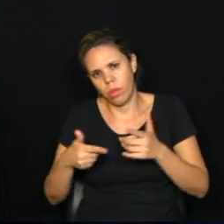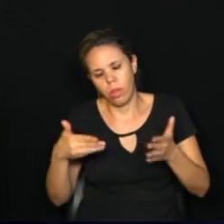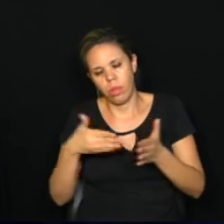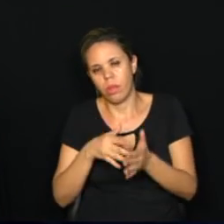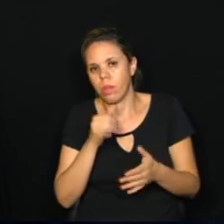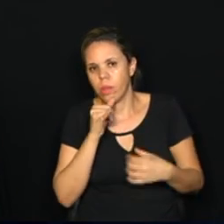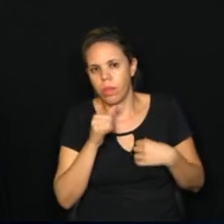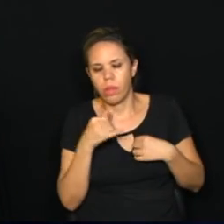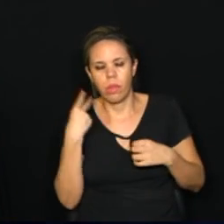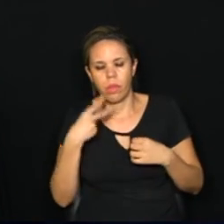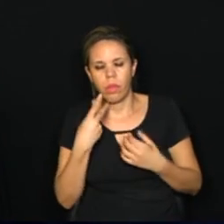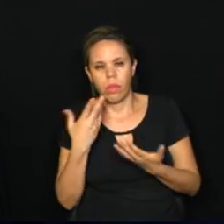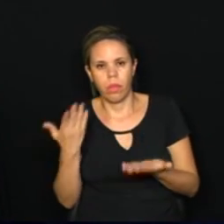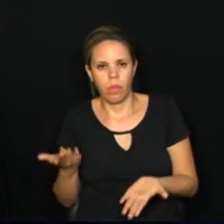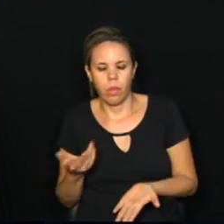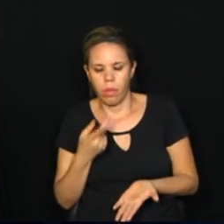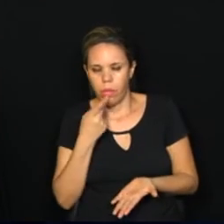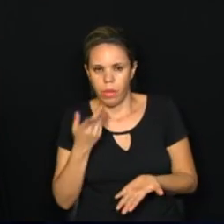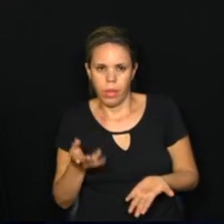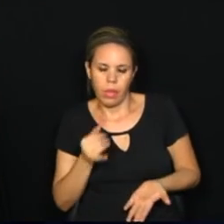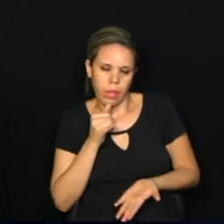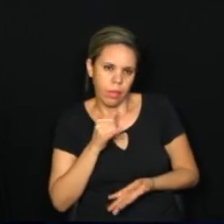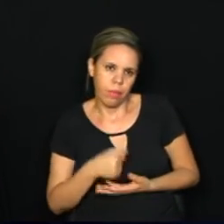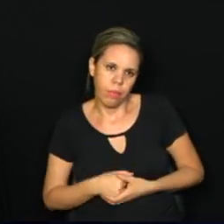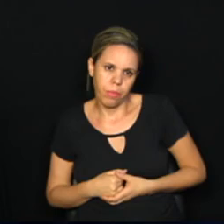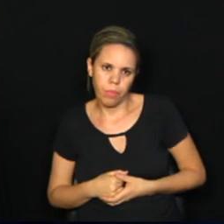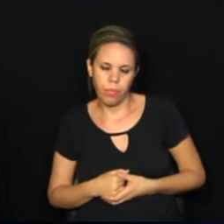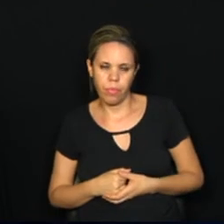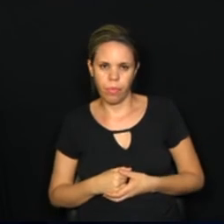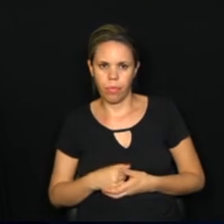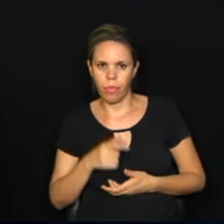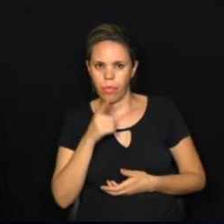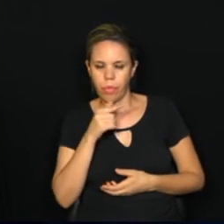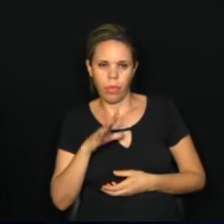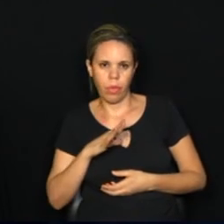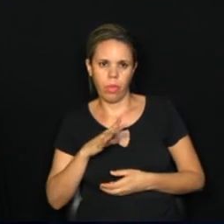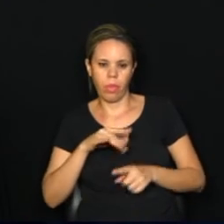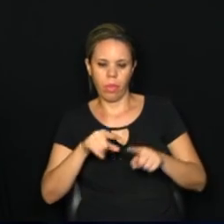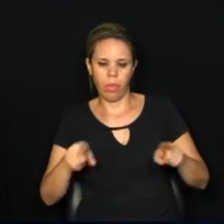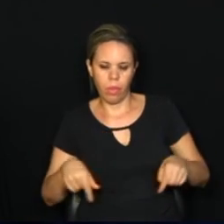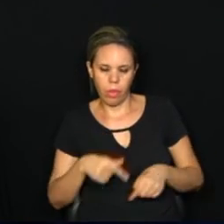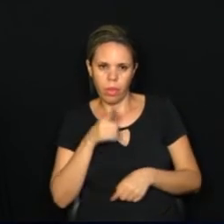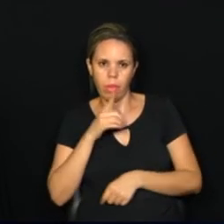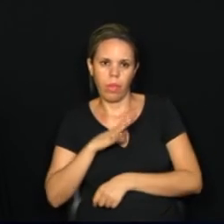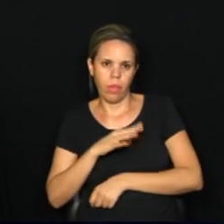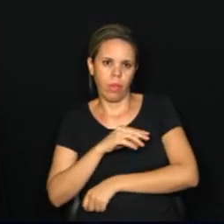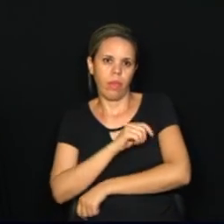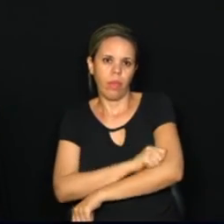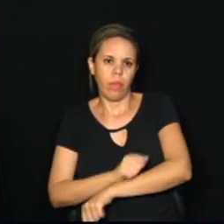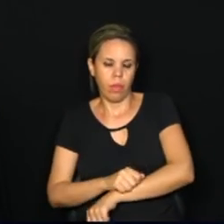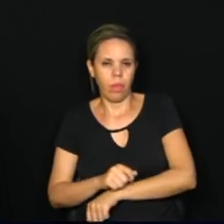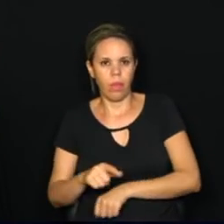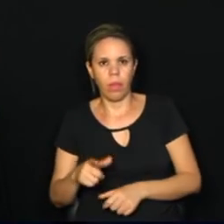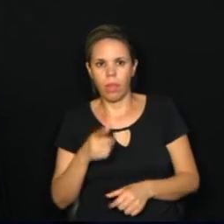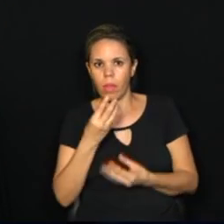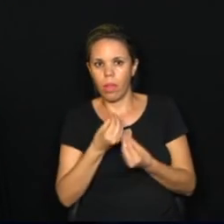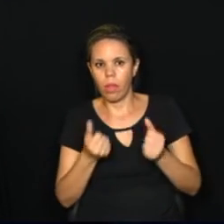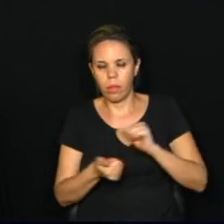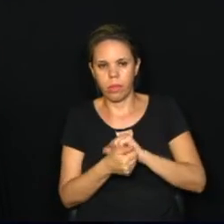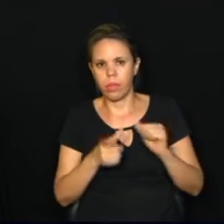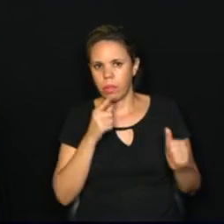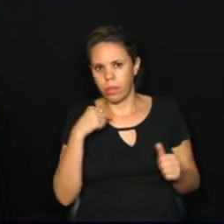a própria vereadora mencionou a questão lá do reservatório de Amparo quanto à qualidade da água, mas já está